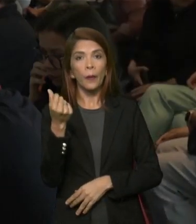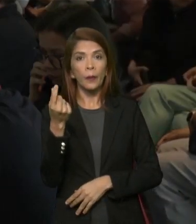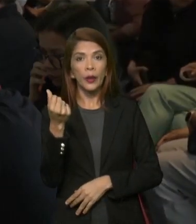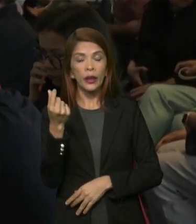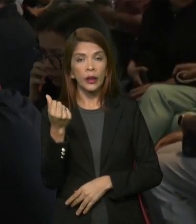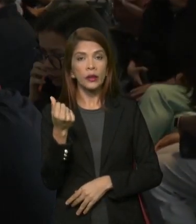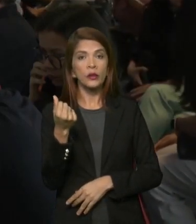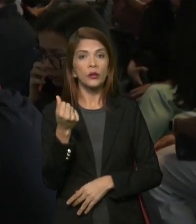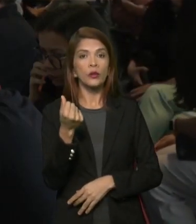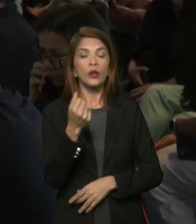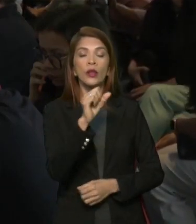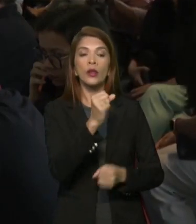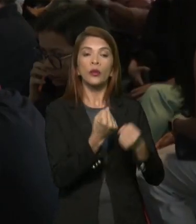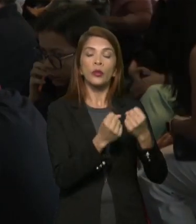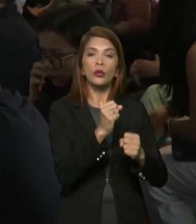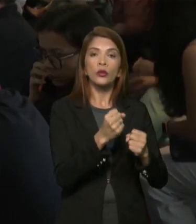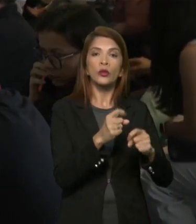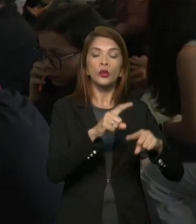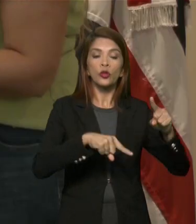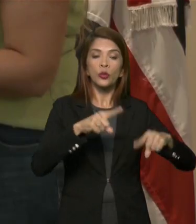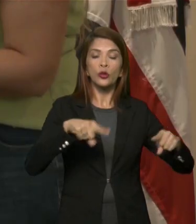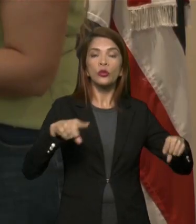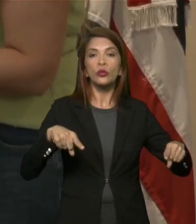produtor e tanto o nosso produto ficar